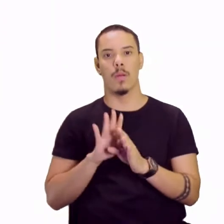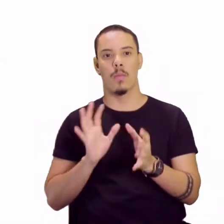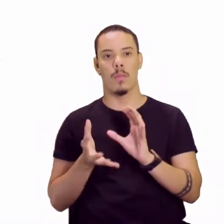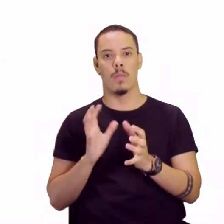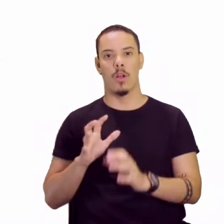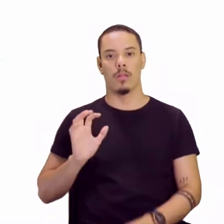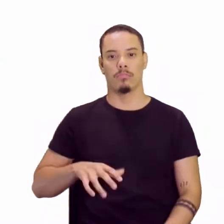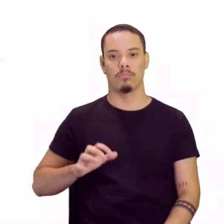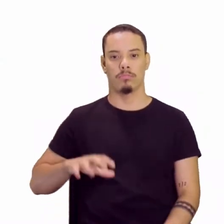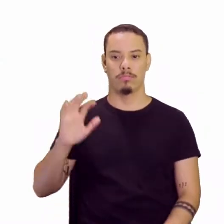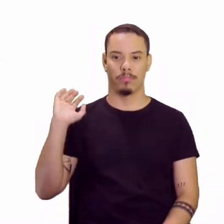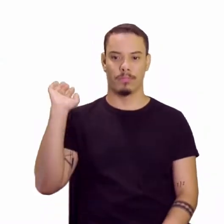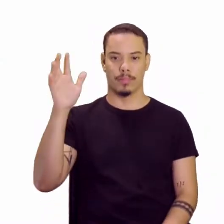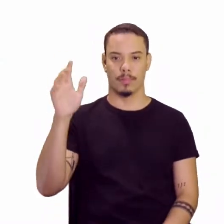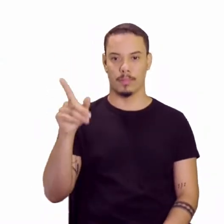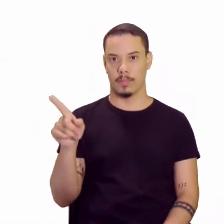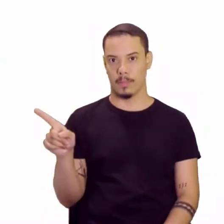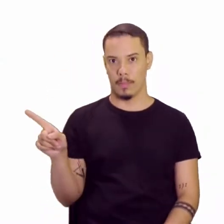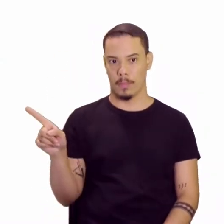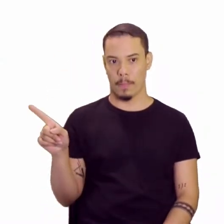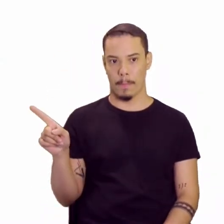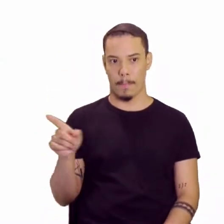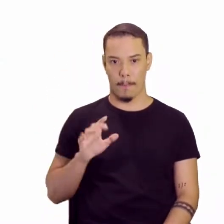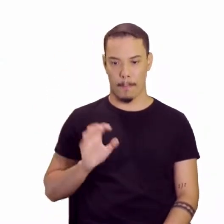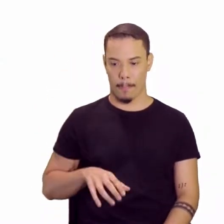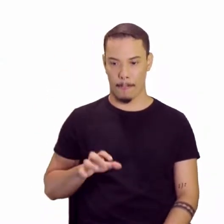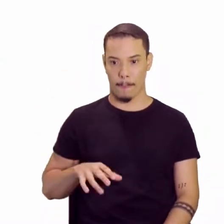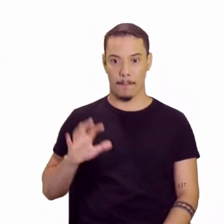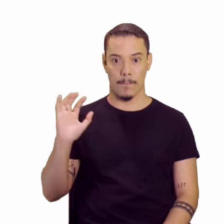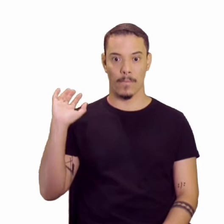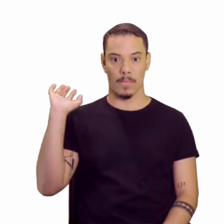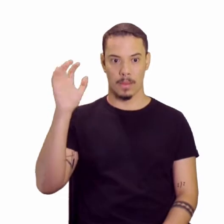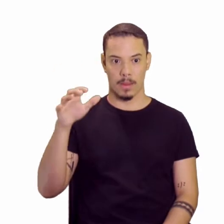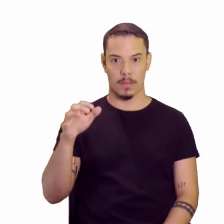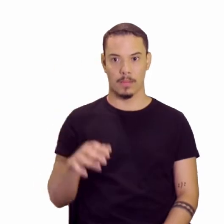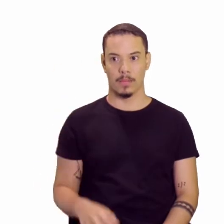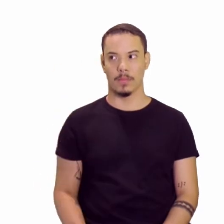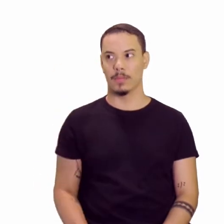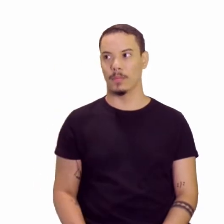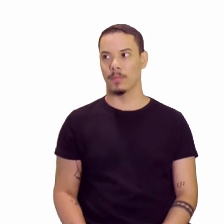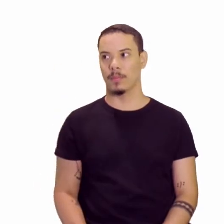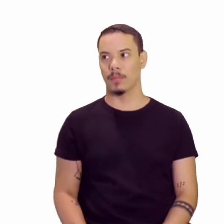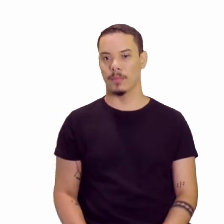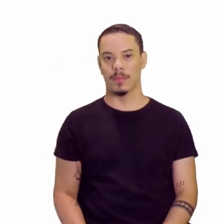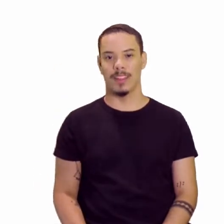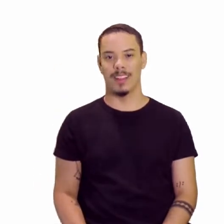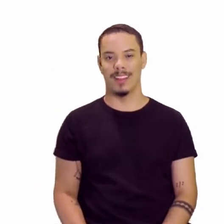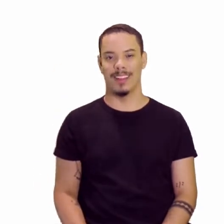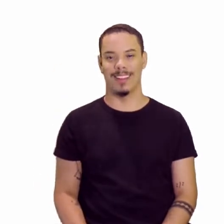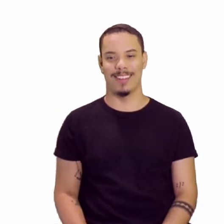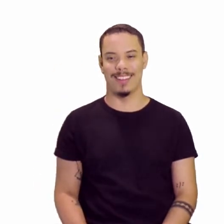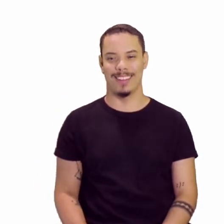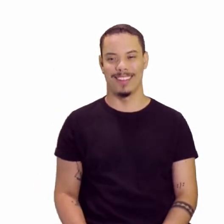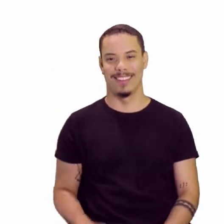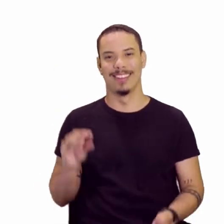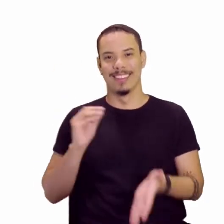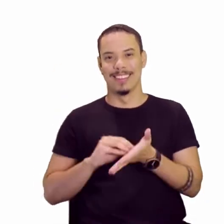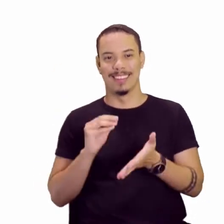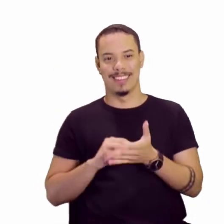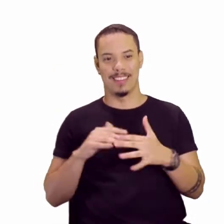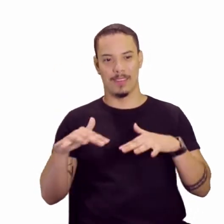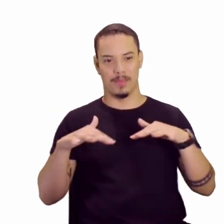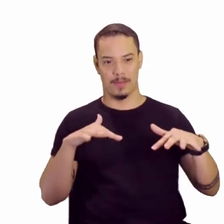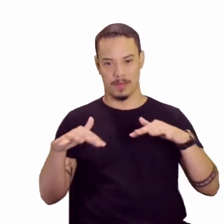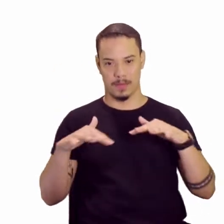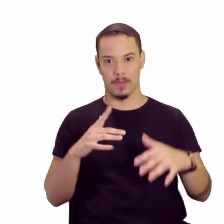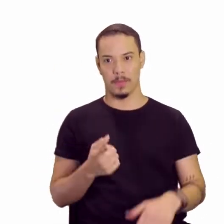ser lançada, né? É. A bola? Era para ser lançada, mas como ela não foi, a gente lança. Faltou Vamos lançar o movimento aí. Vamos lançar essa